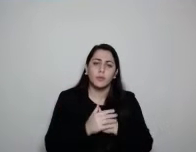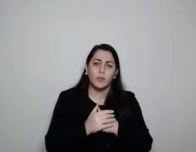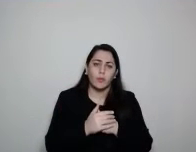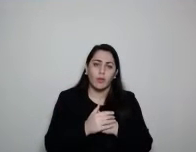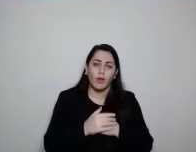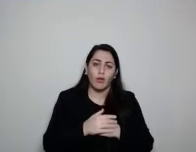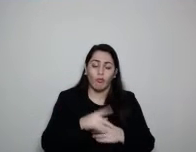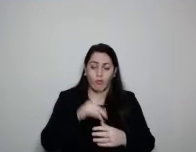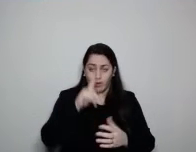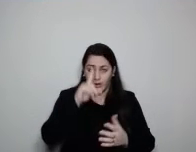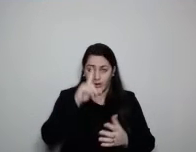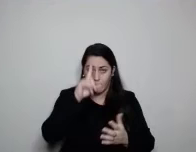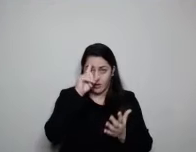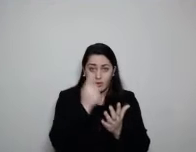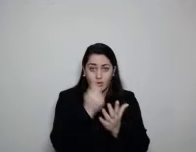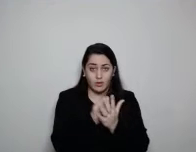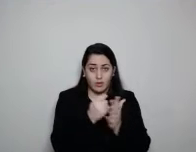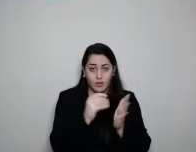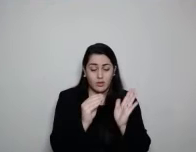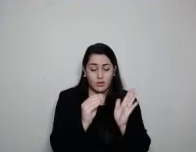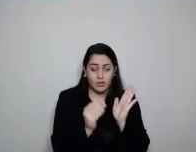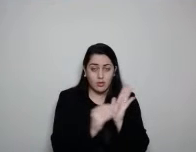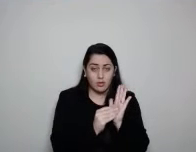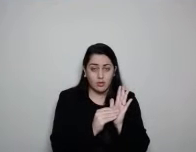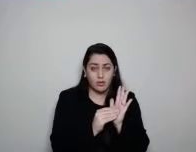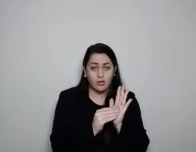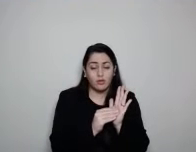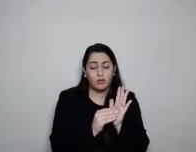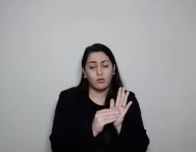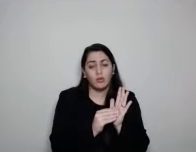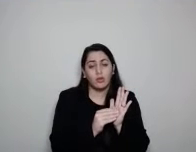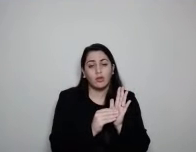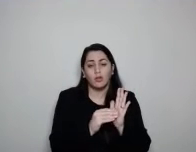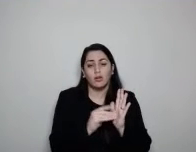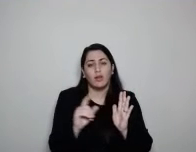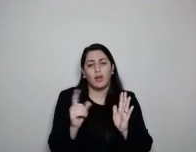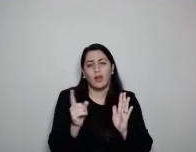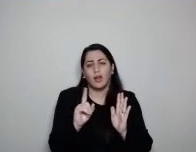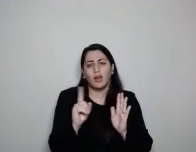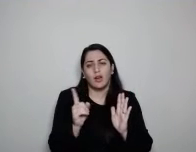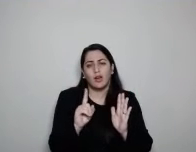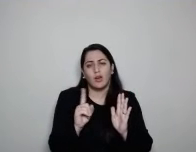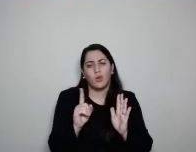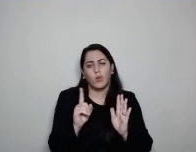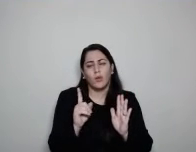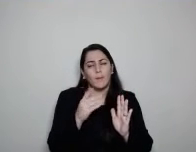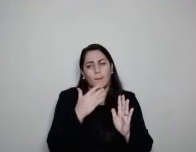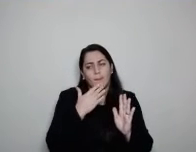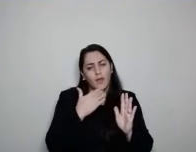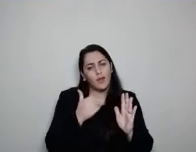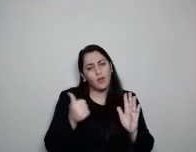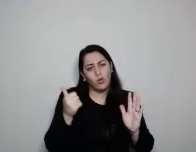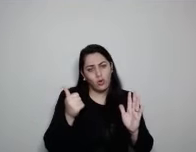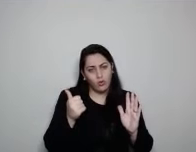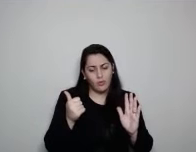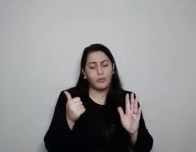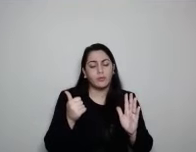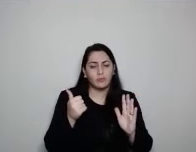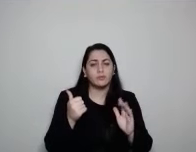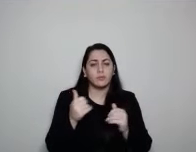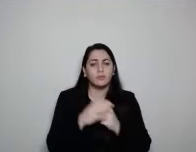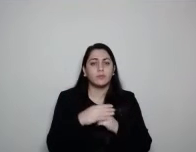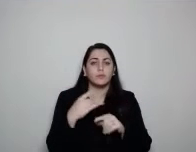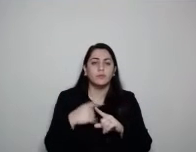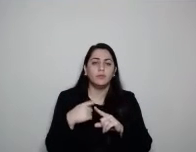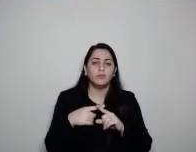mais felizes, porque a magistrada sentenciante, ela comanda as terapias nas